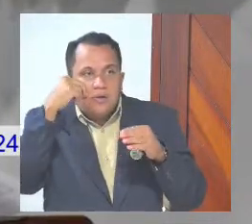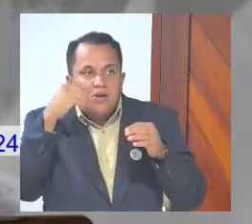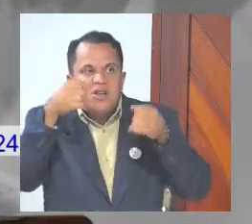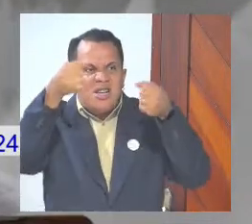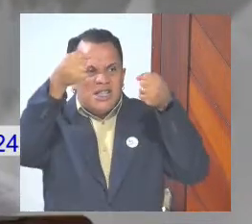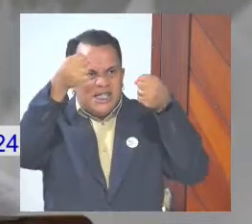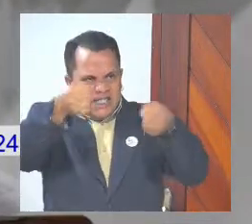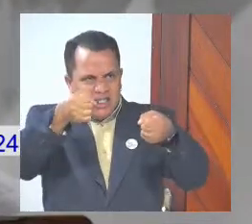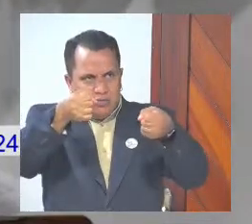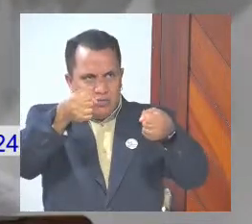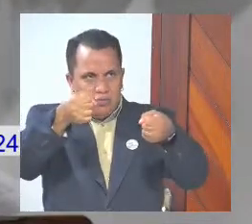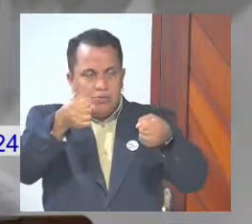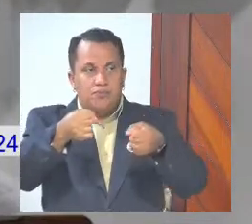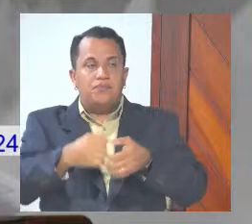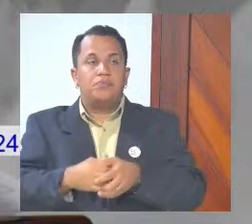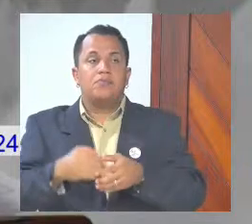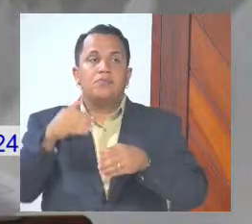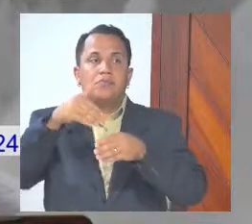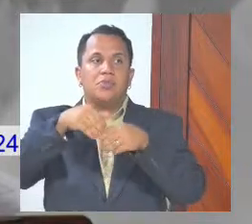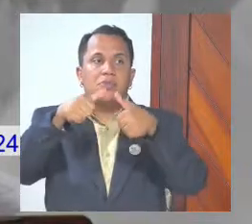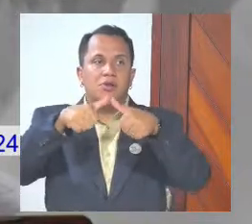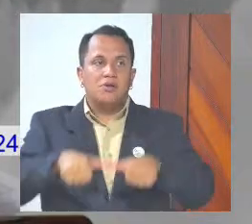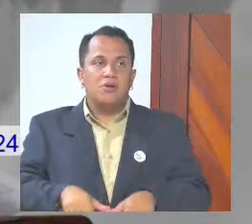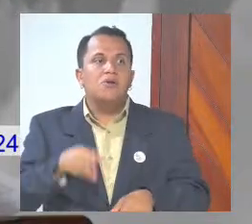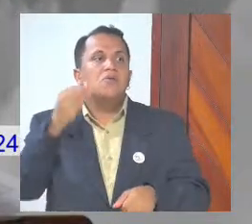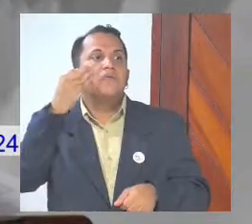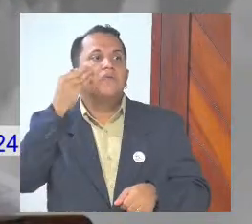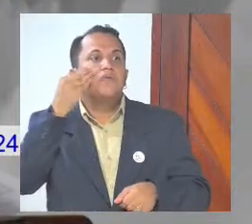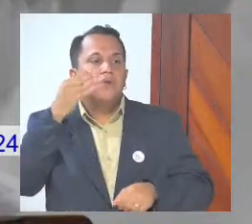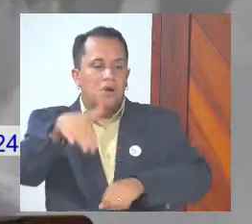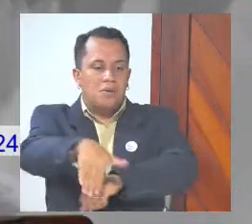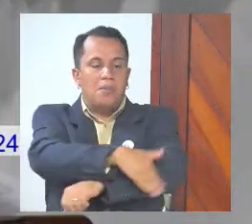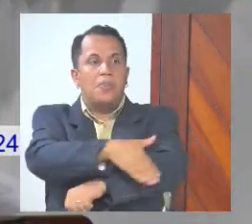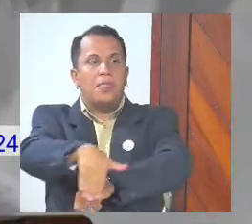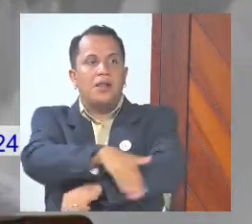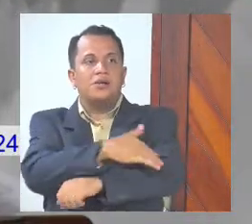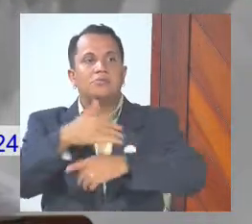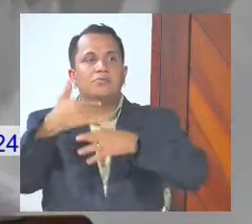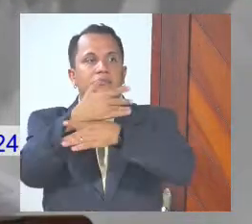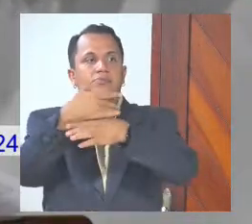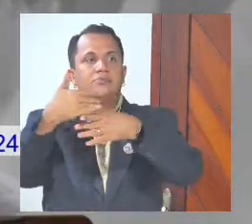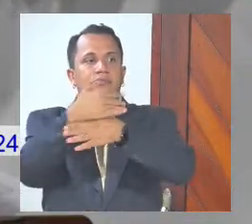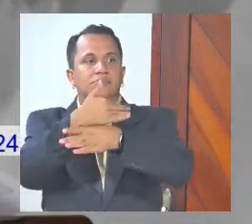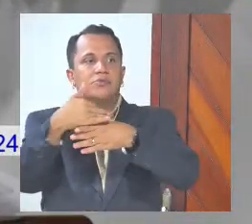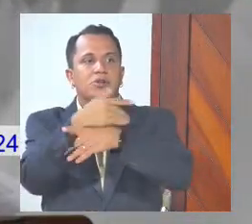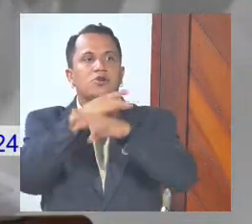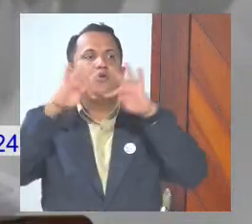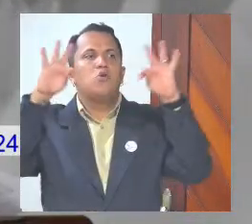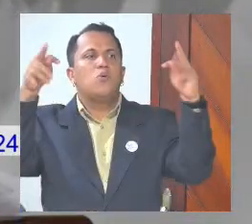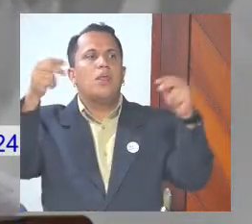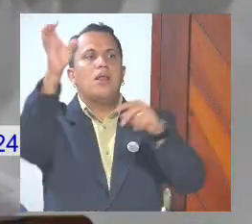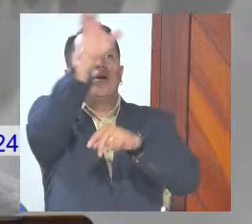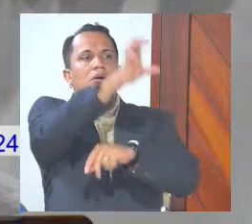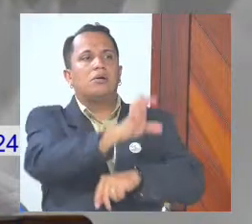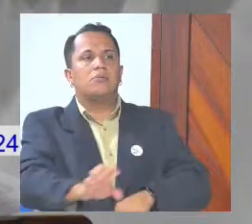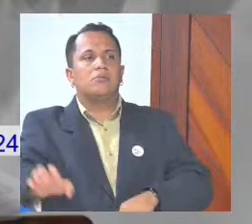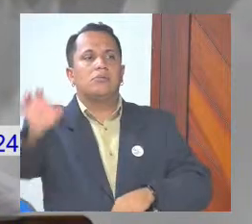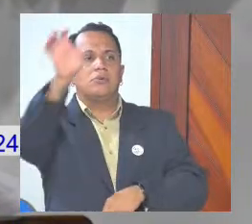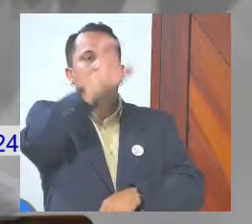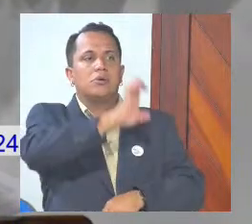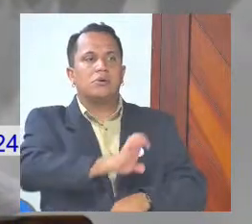poder executivo está exposto nas ruas desta cidade, de todo o estado do